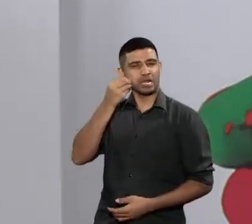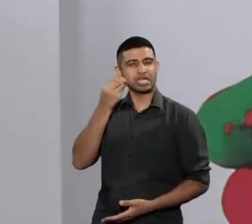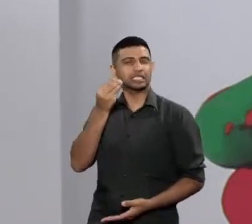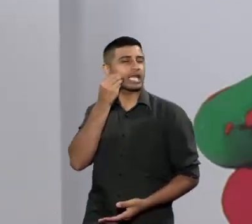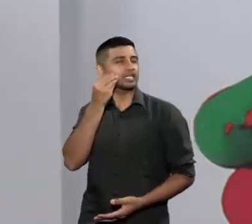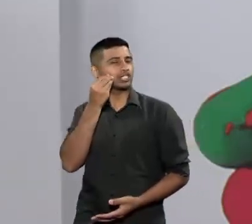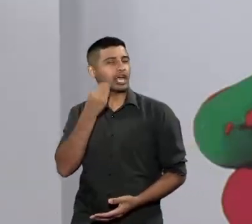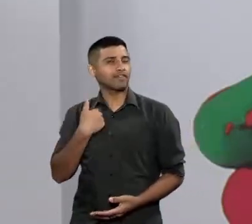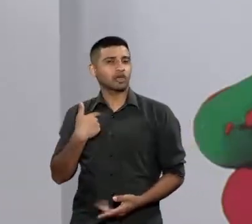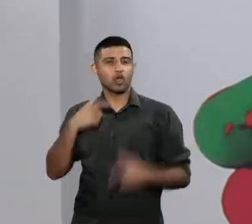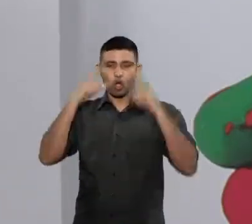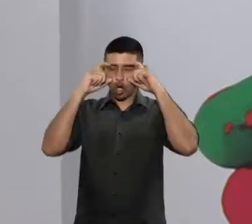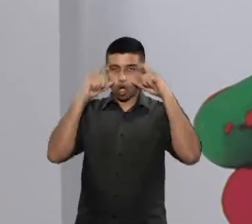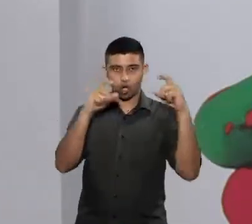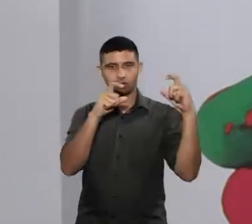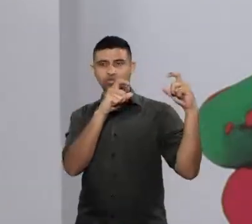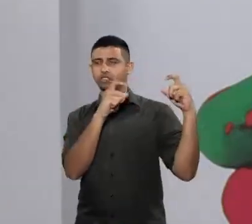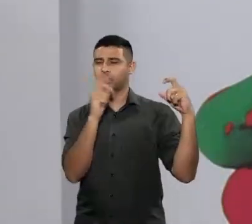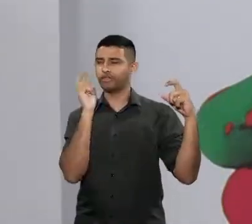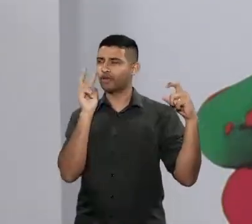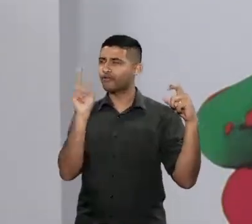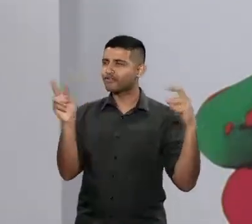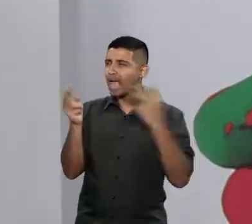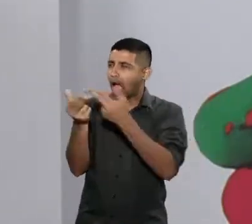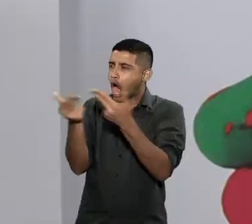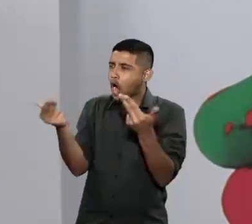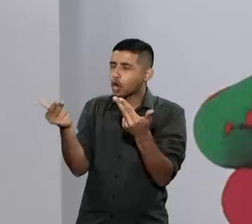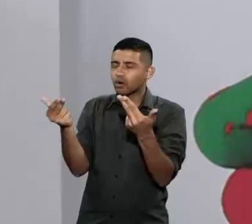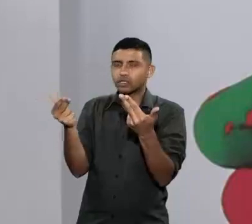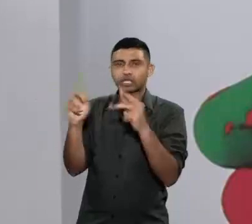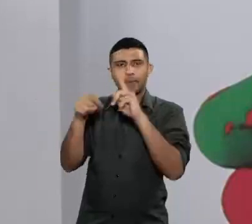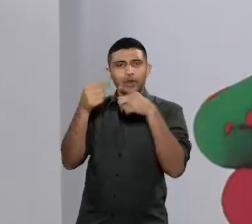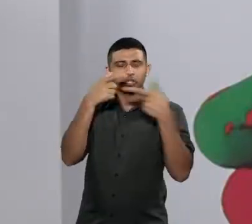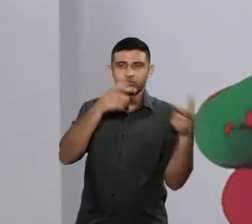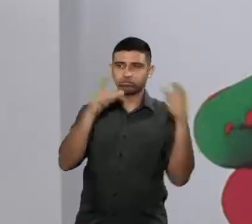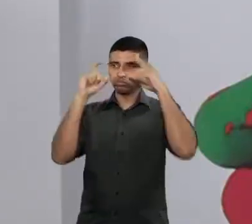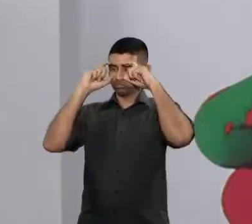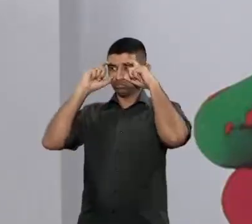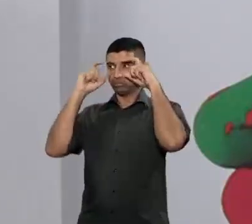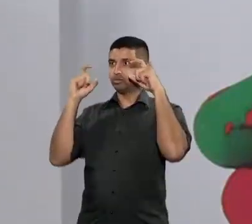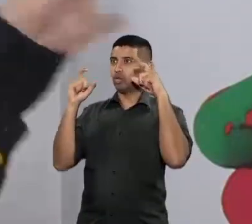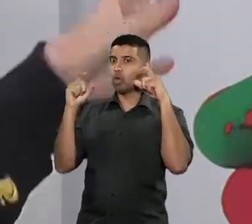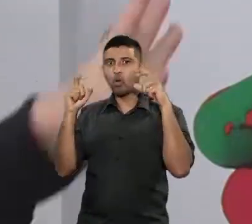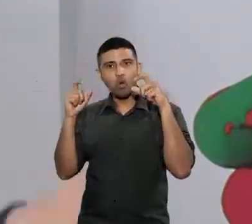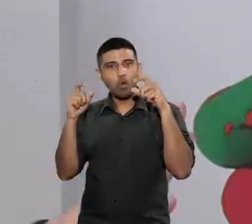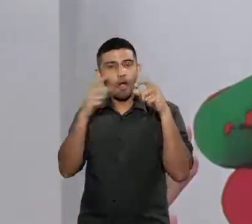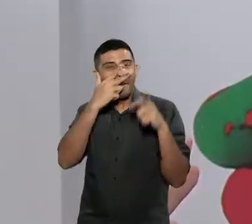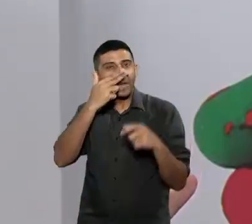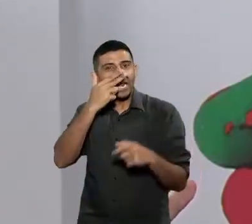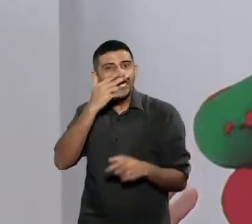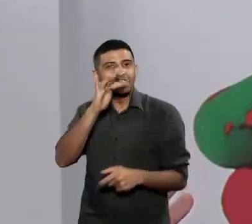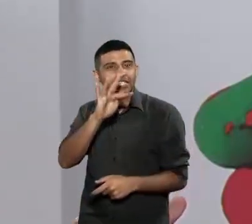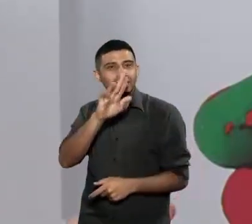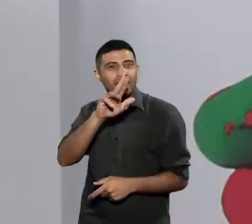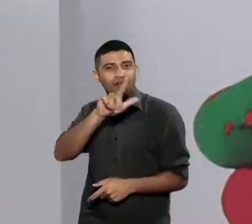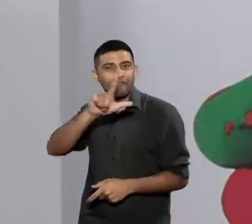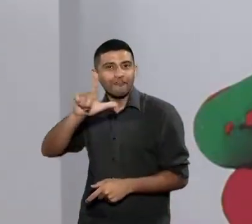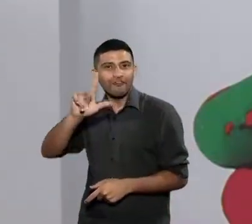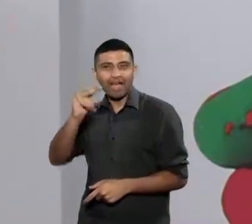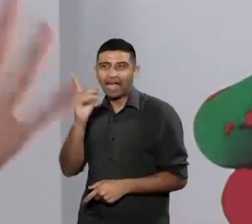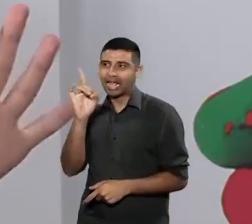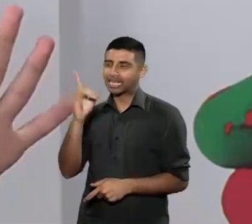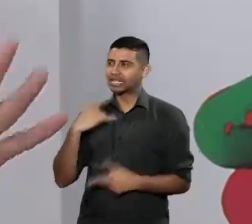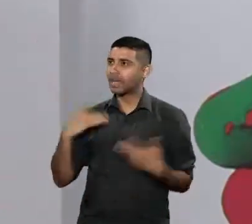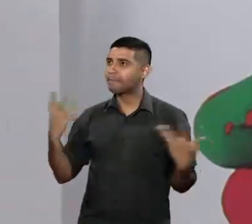tirava o óculos, aí eu olhava assim para as coisas, aí eu botava óculos, parecia que tava full HD, digamos assim. Olha!